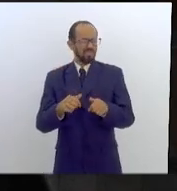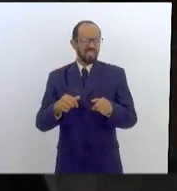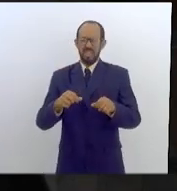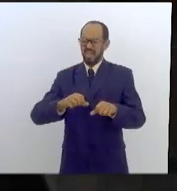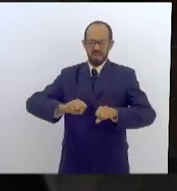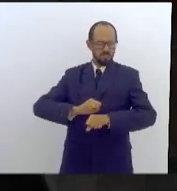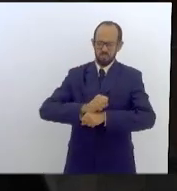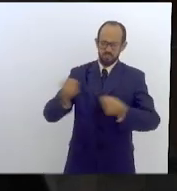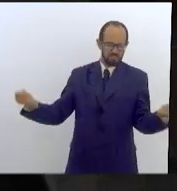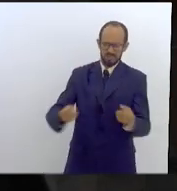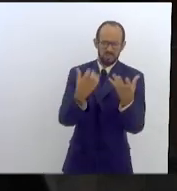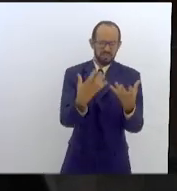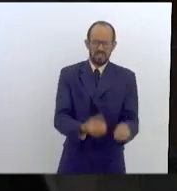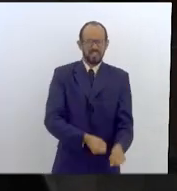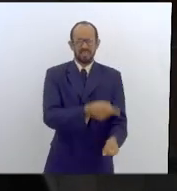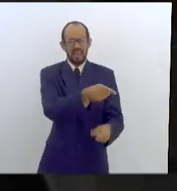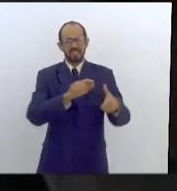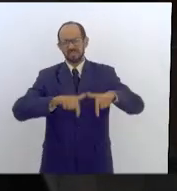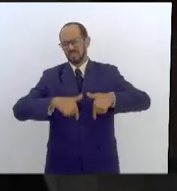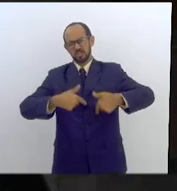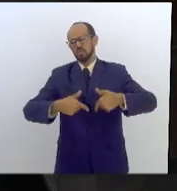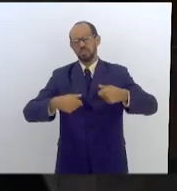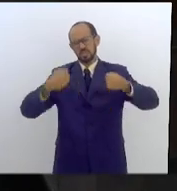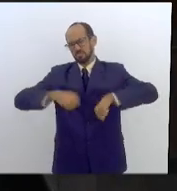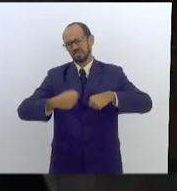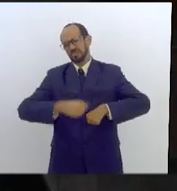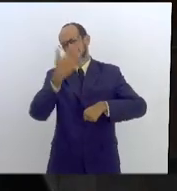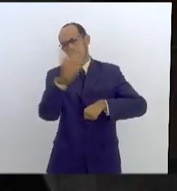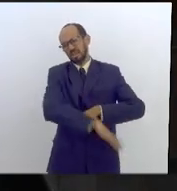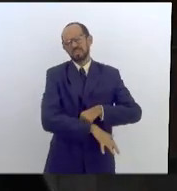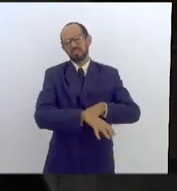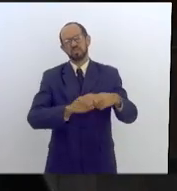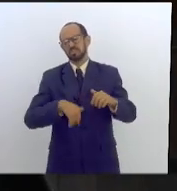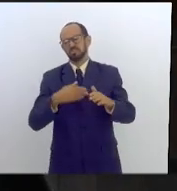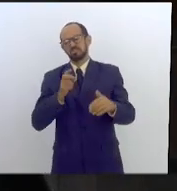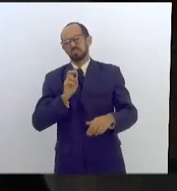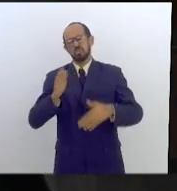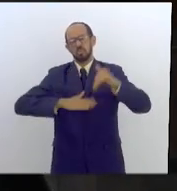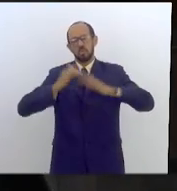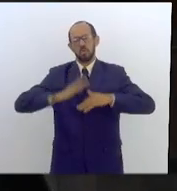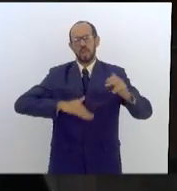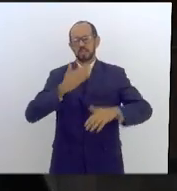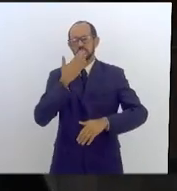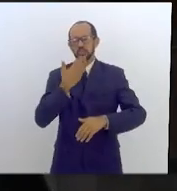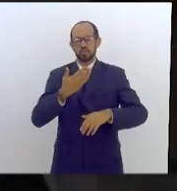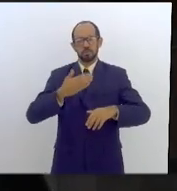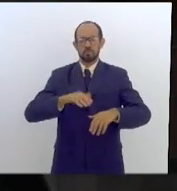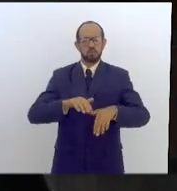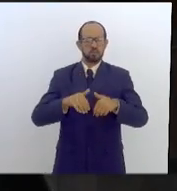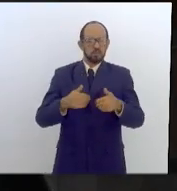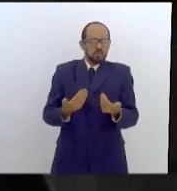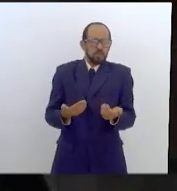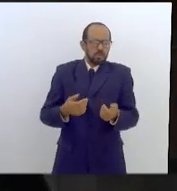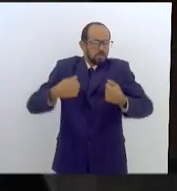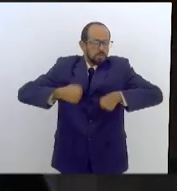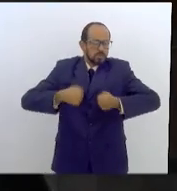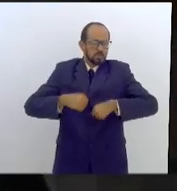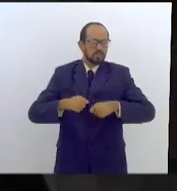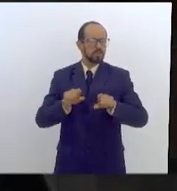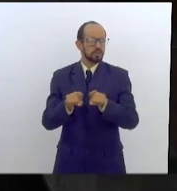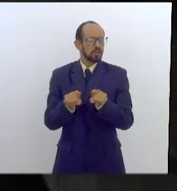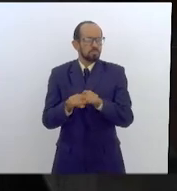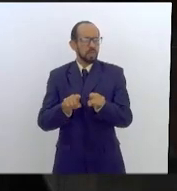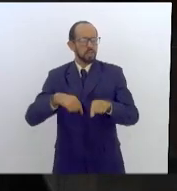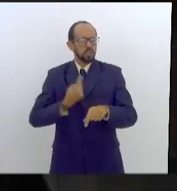atitude que deve ser rechaçada de todas as formas enfim e é preciso que a gente